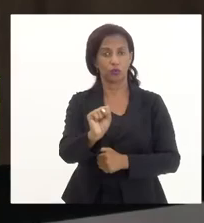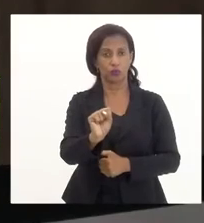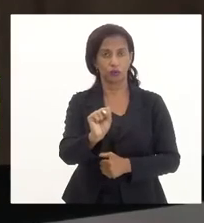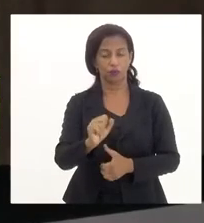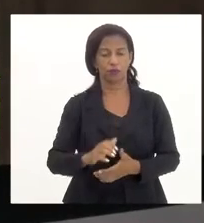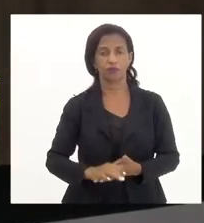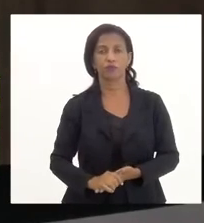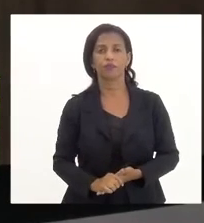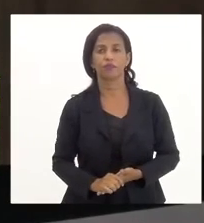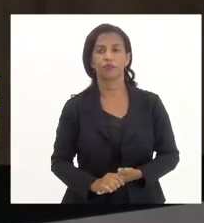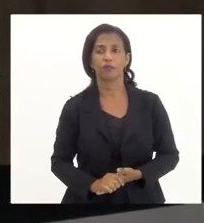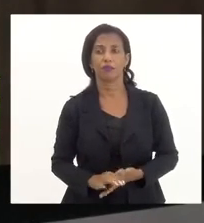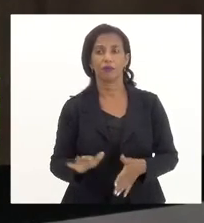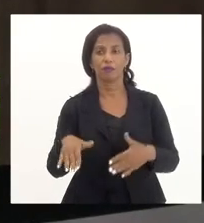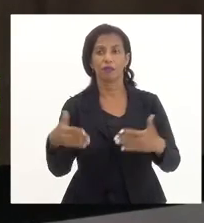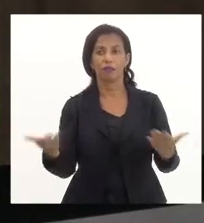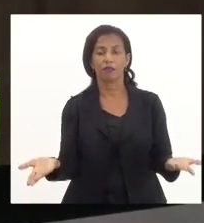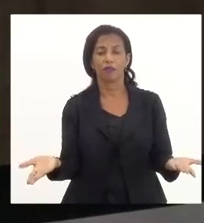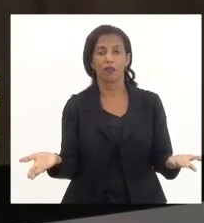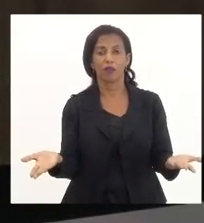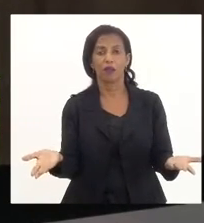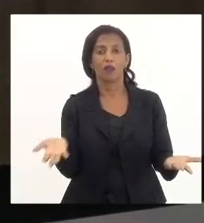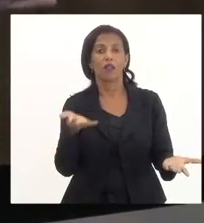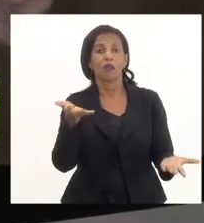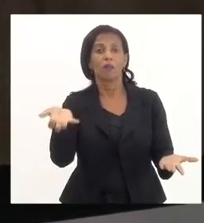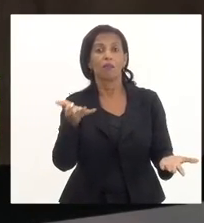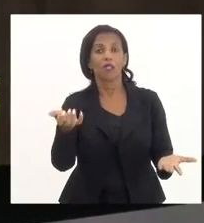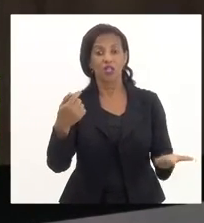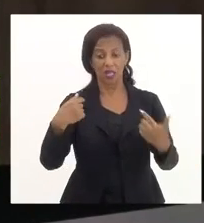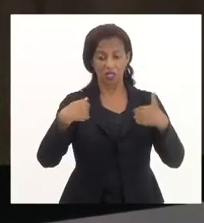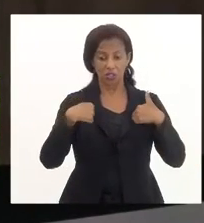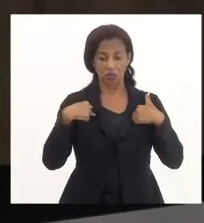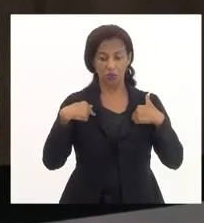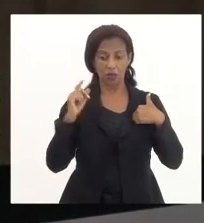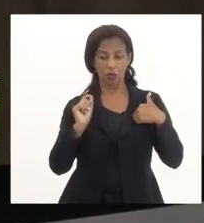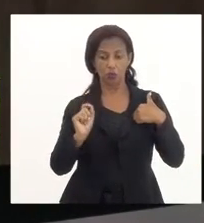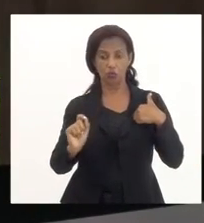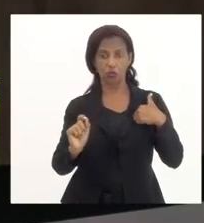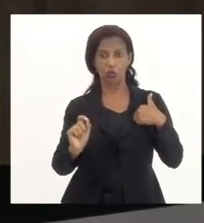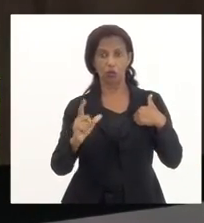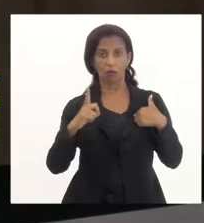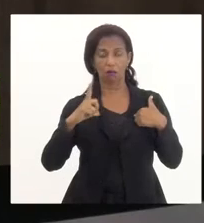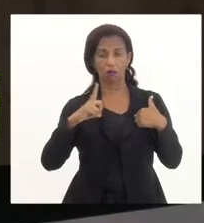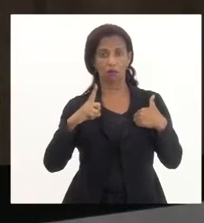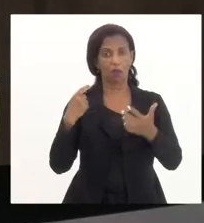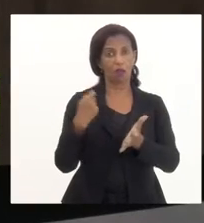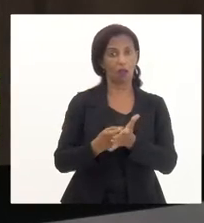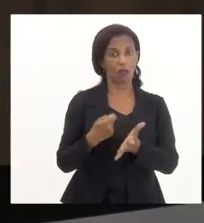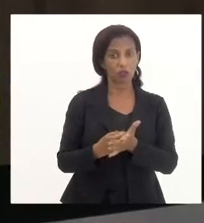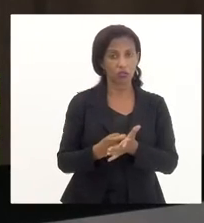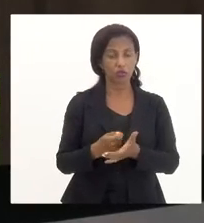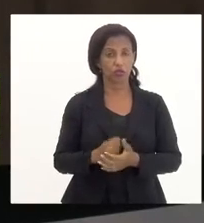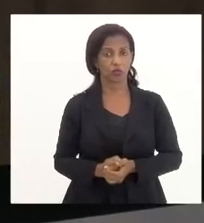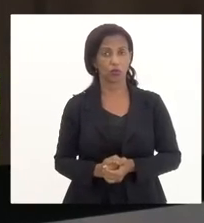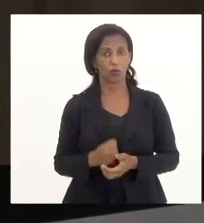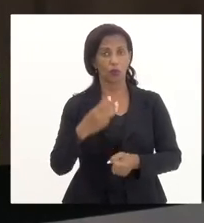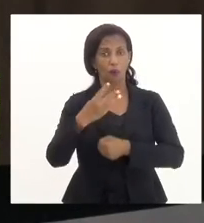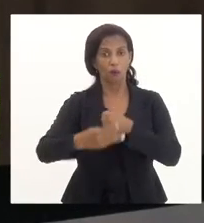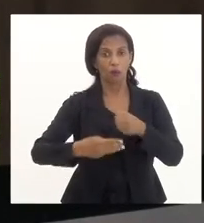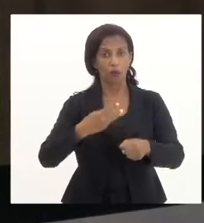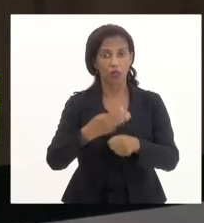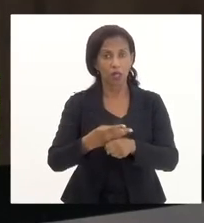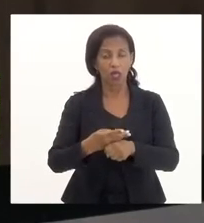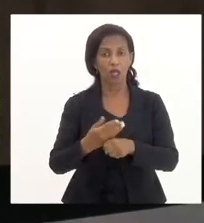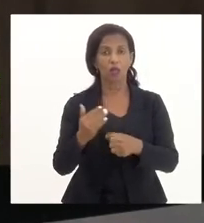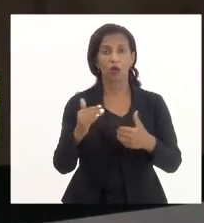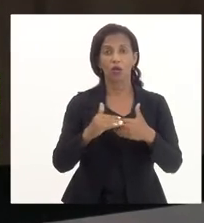primeiro E aí mas querem de mim o que eu já tenho garantido meu treino uma